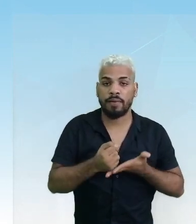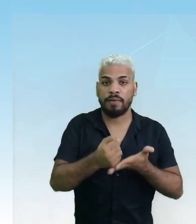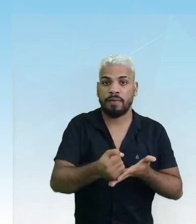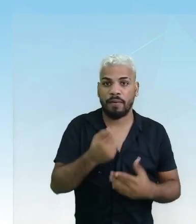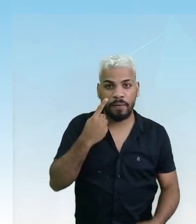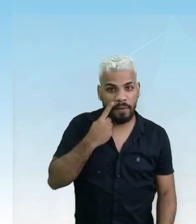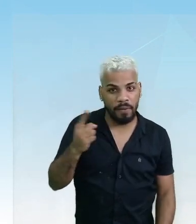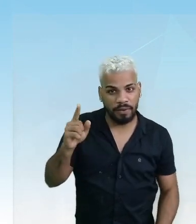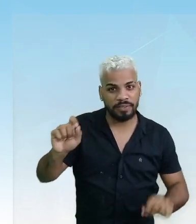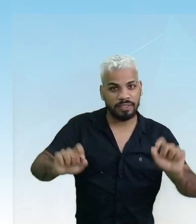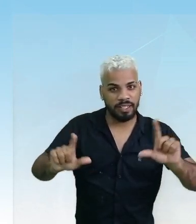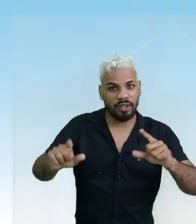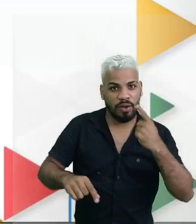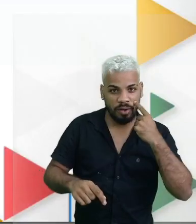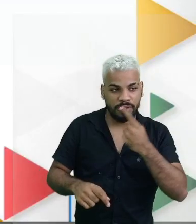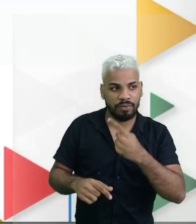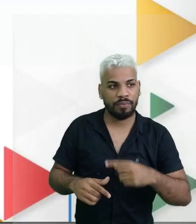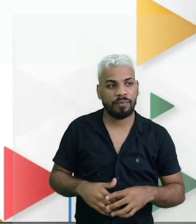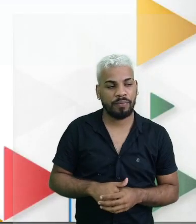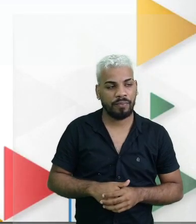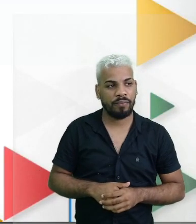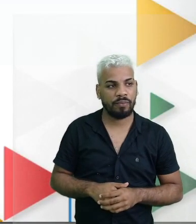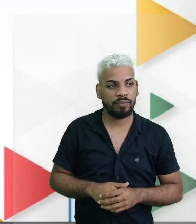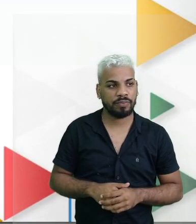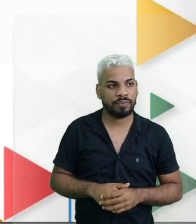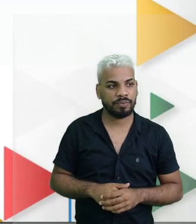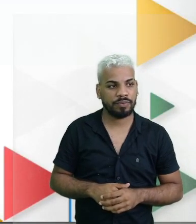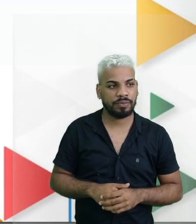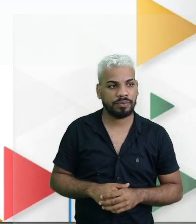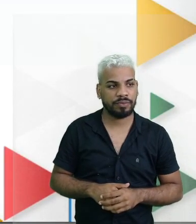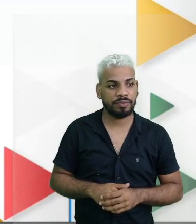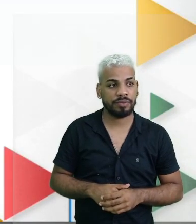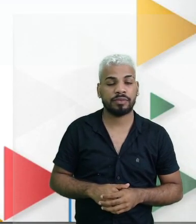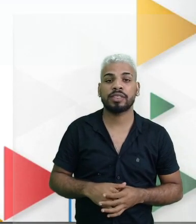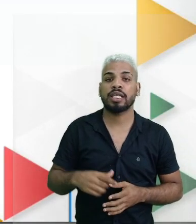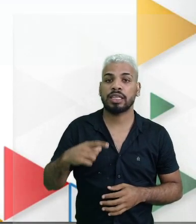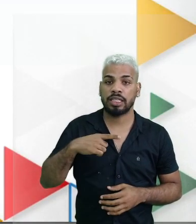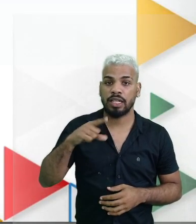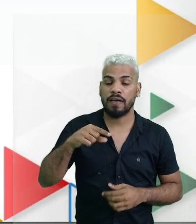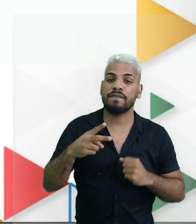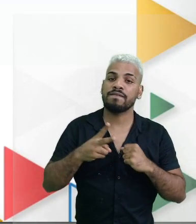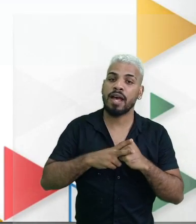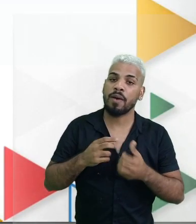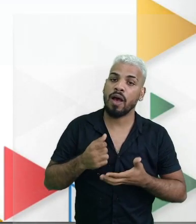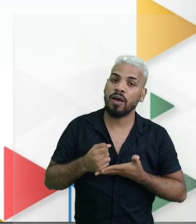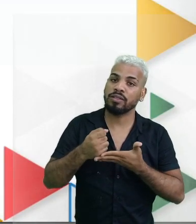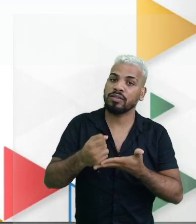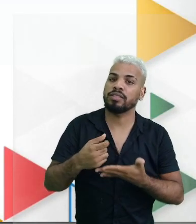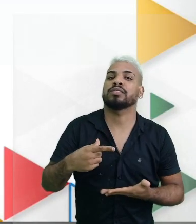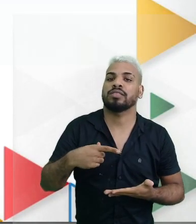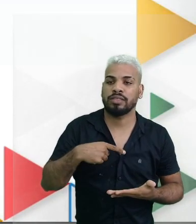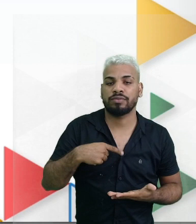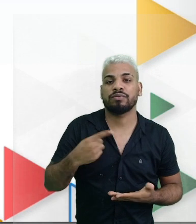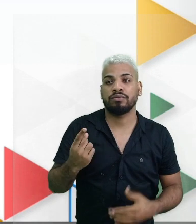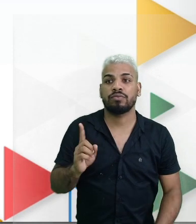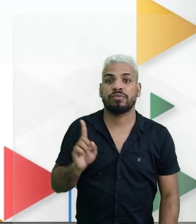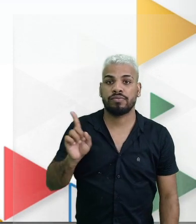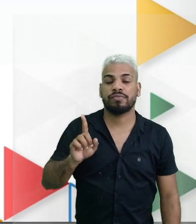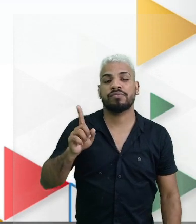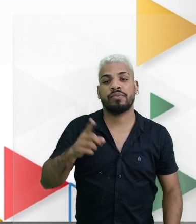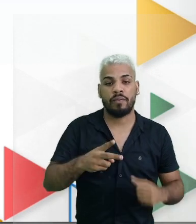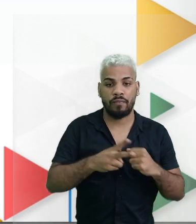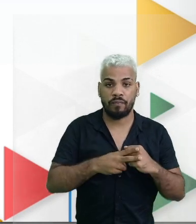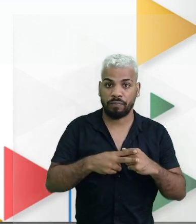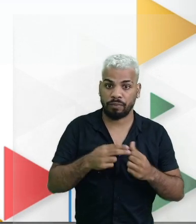Olhem só na tela. Na tela nós temos aqui, no ponto 2, verbos auxiliares. Aqui nós temos os